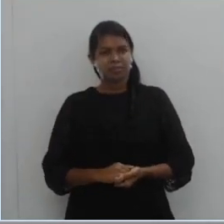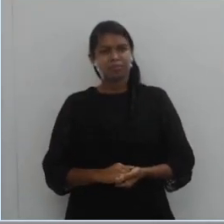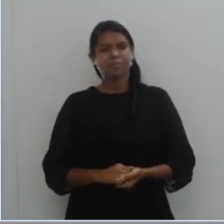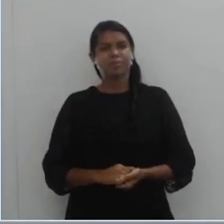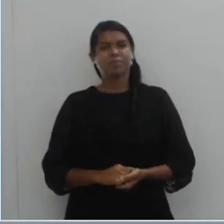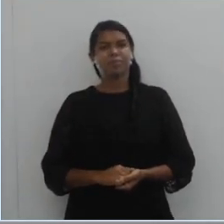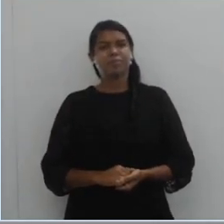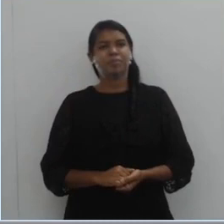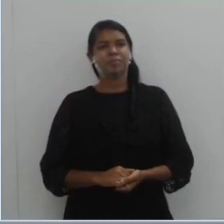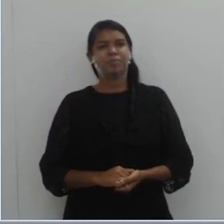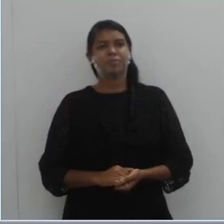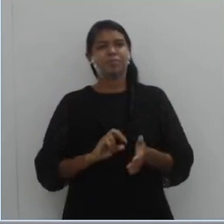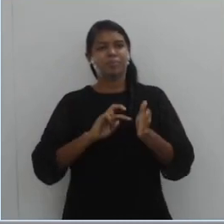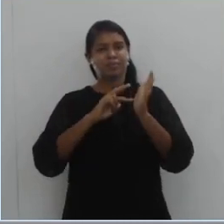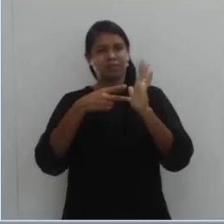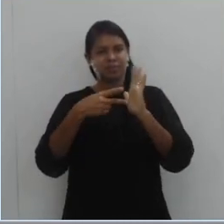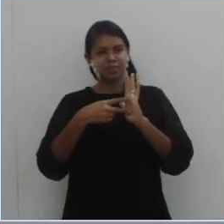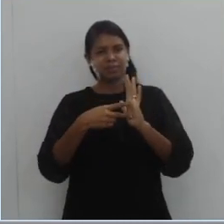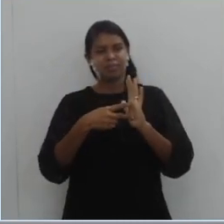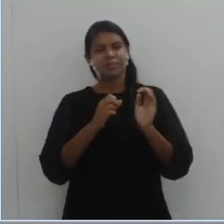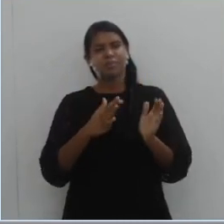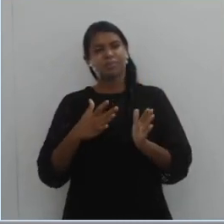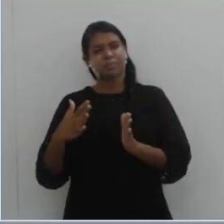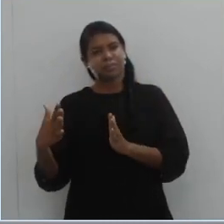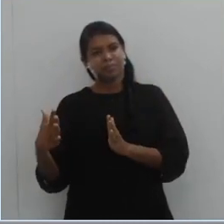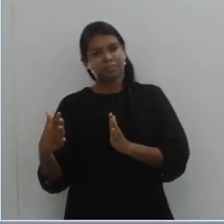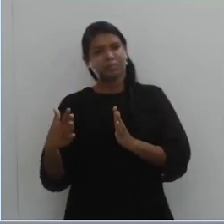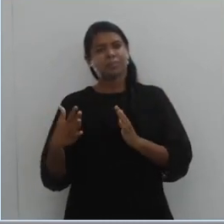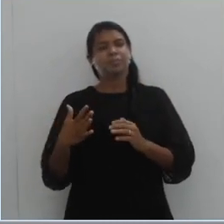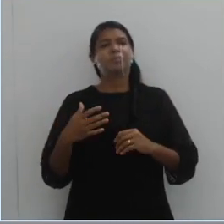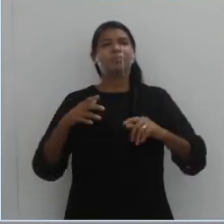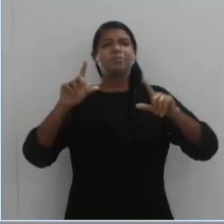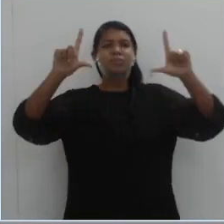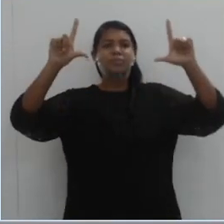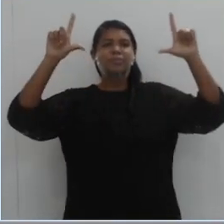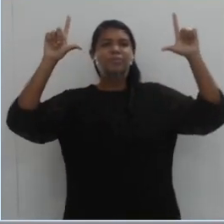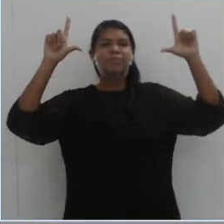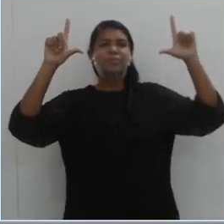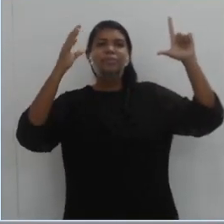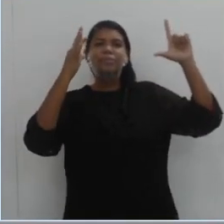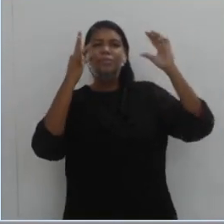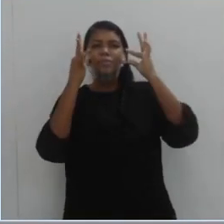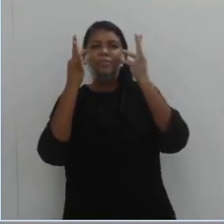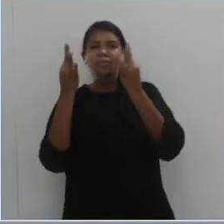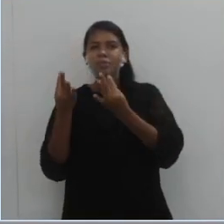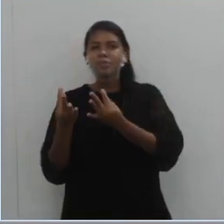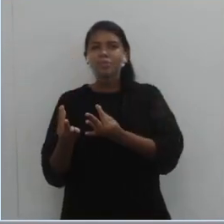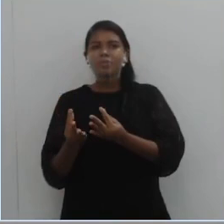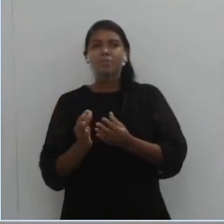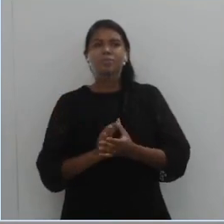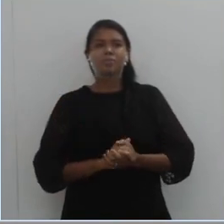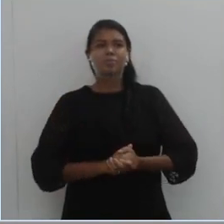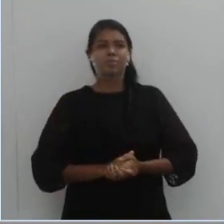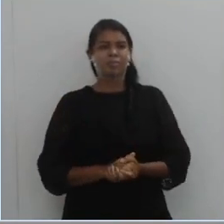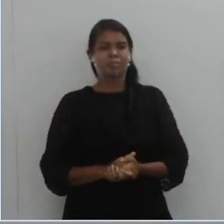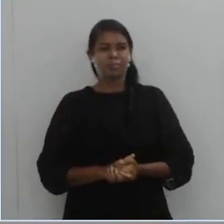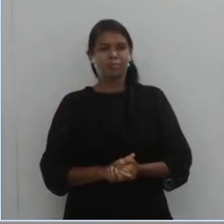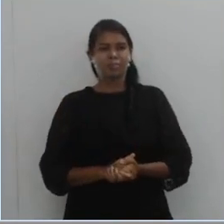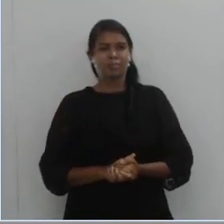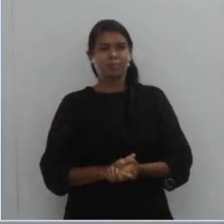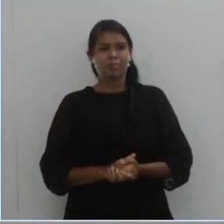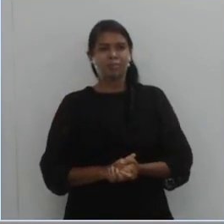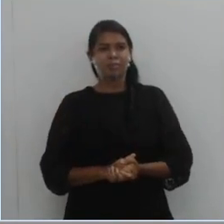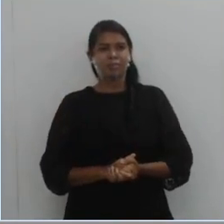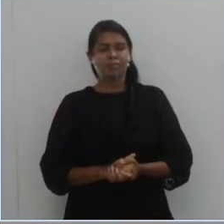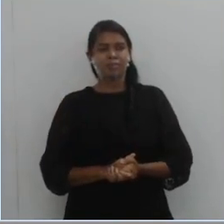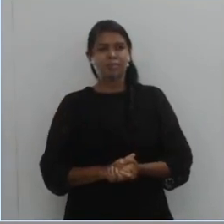patriarcado, tá certo? Acompanhando o próximo slide, para a gente ver, né? Quero que você leia com bastante